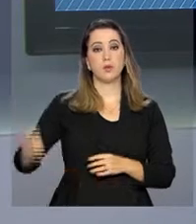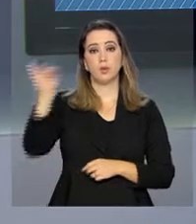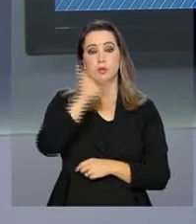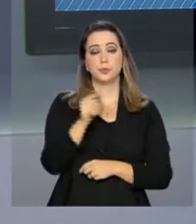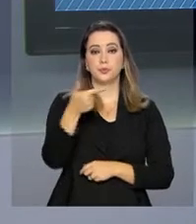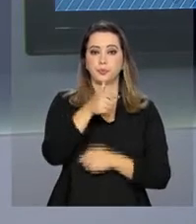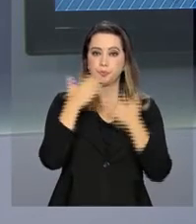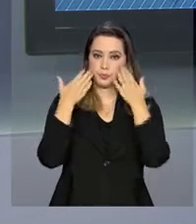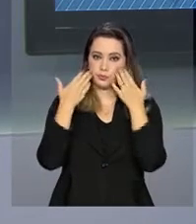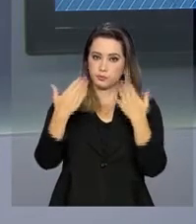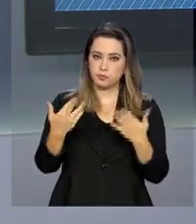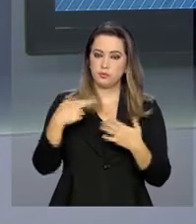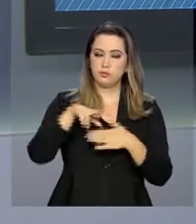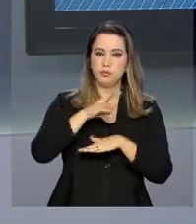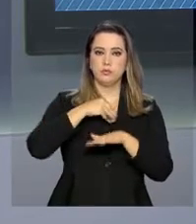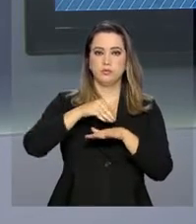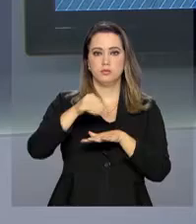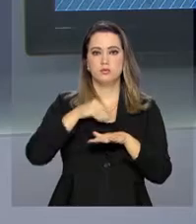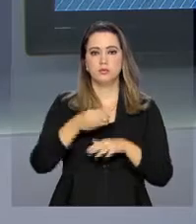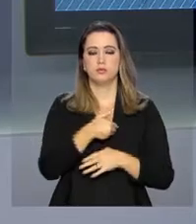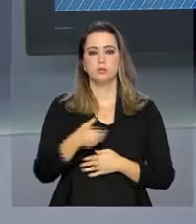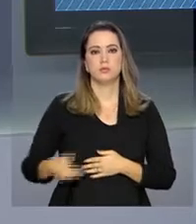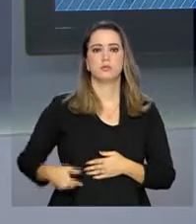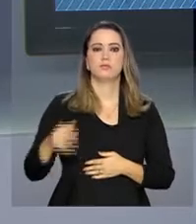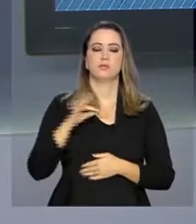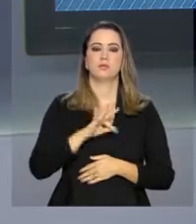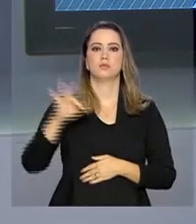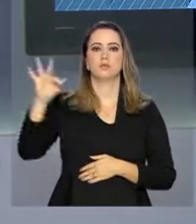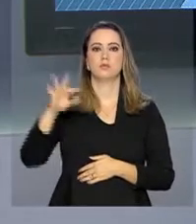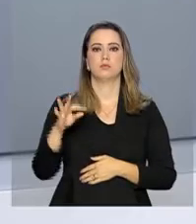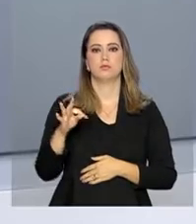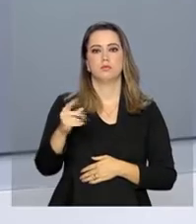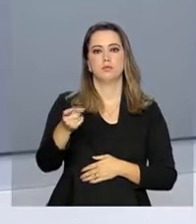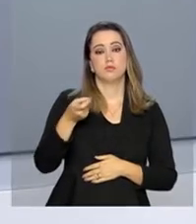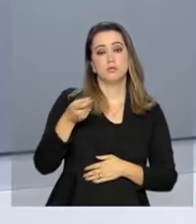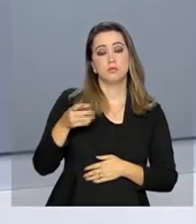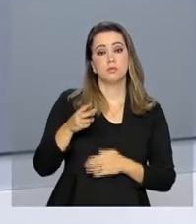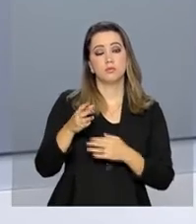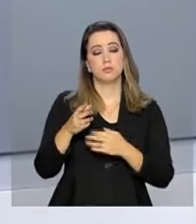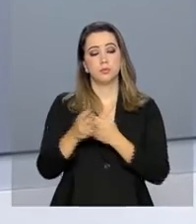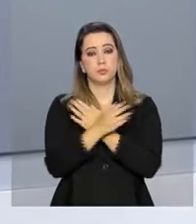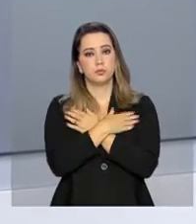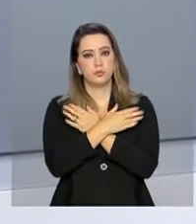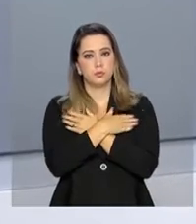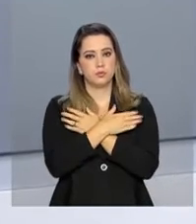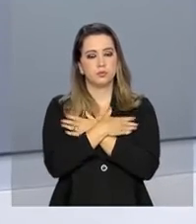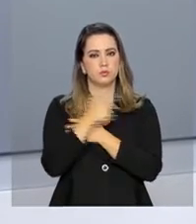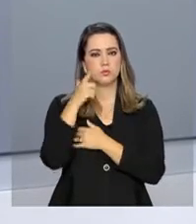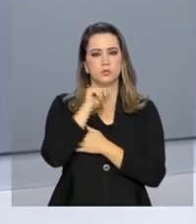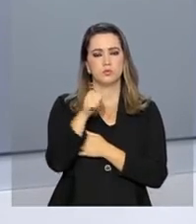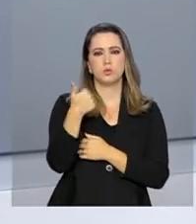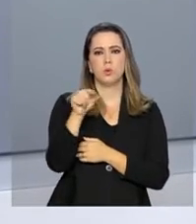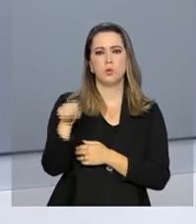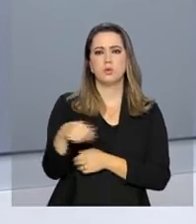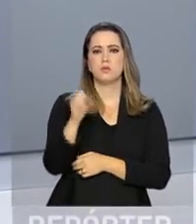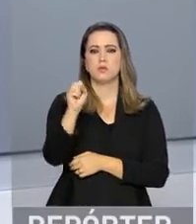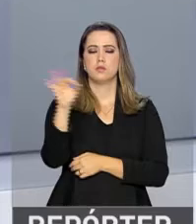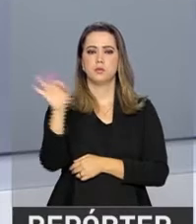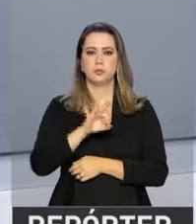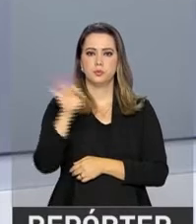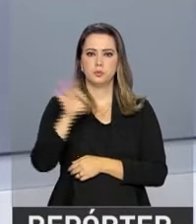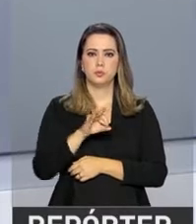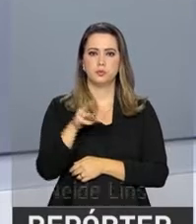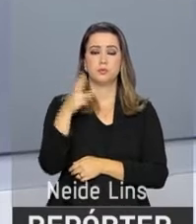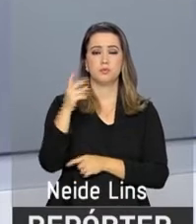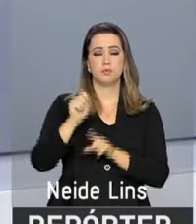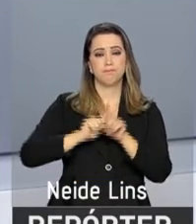Olá, estamos de volta com o repórter NBR e as notícias do governo federal. A taxa de desemprego atingiu